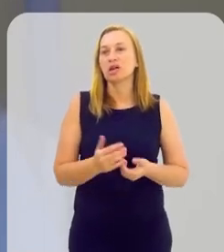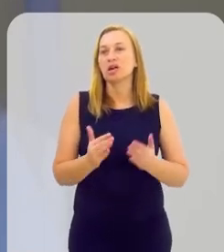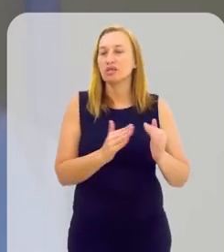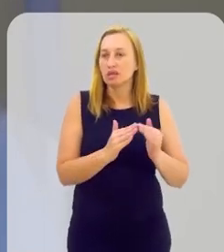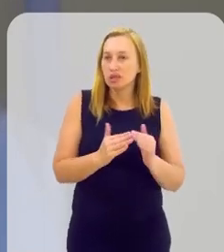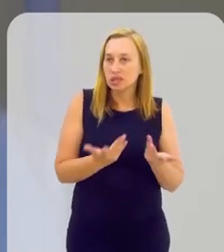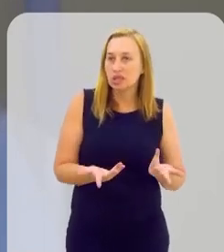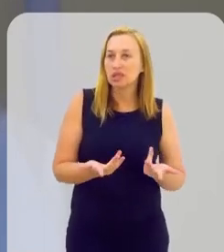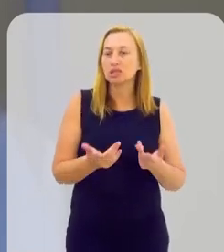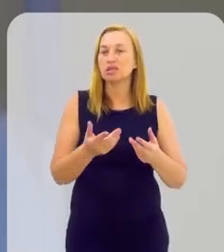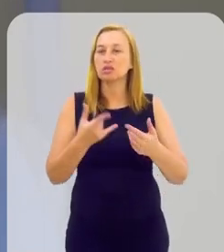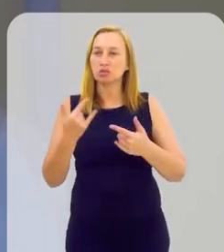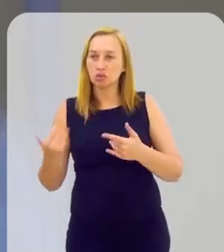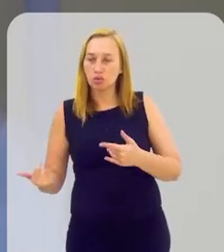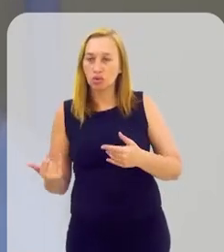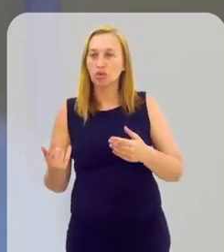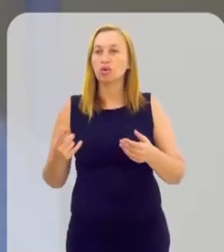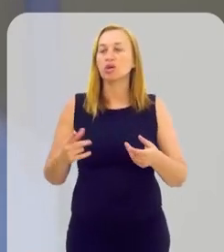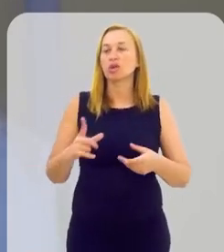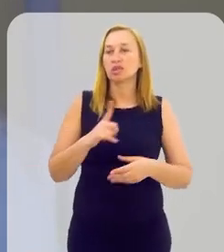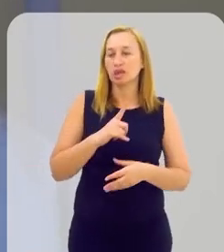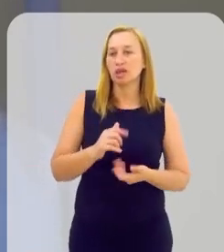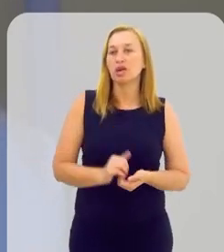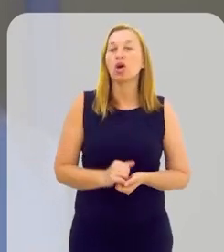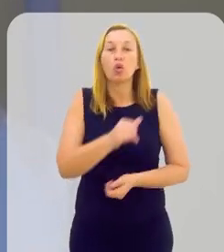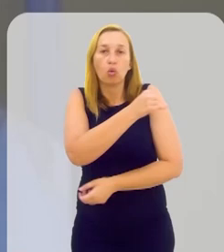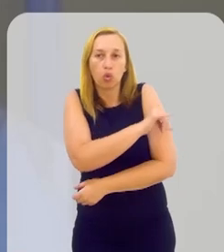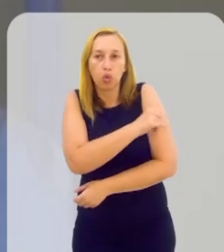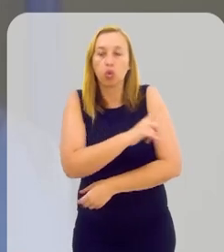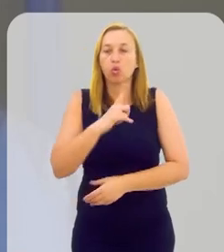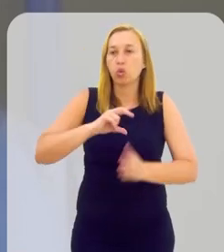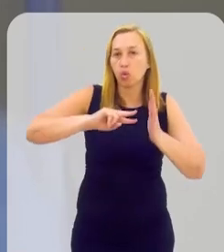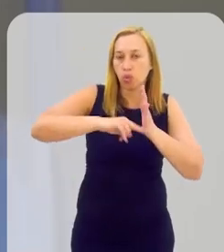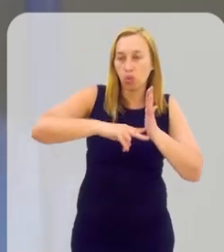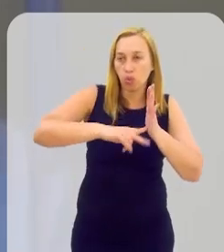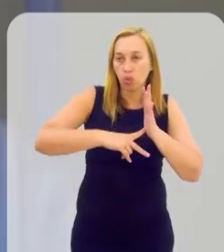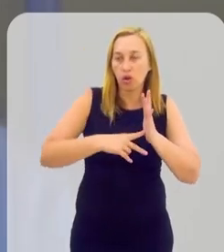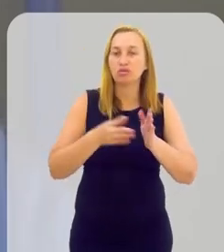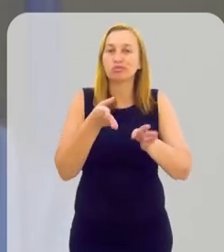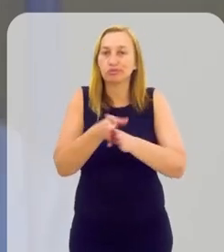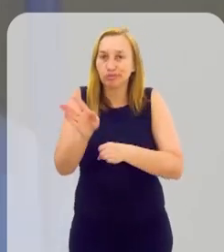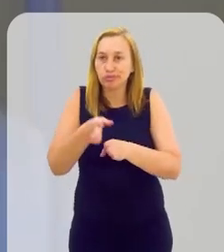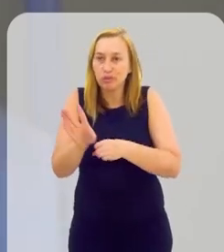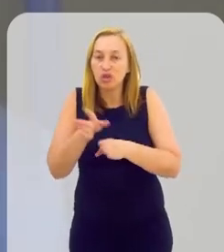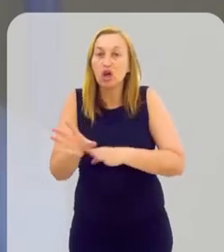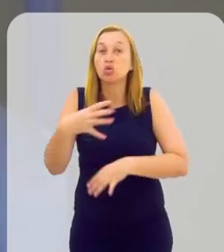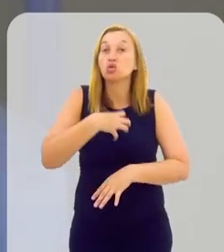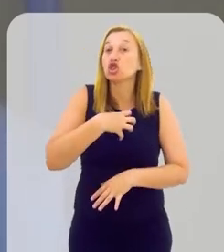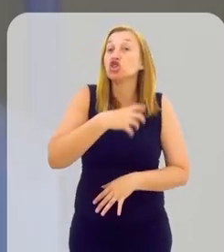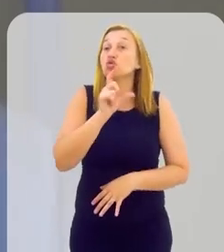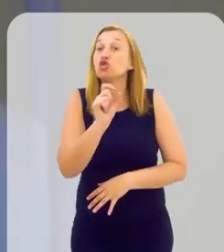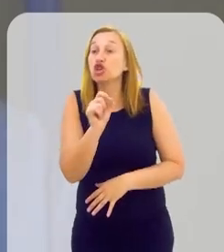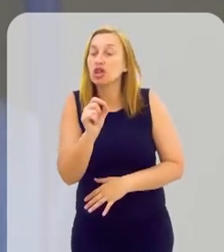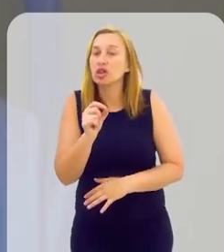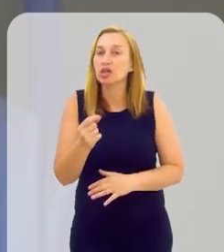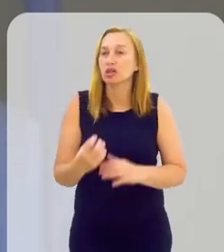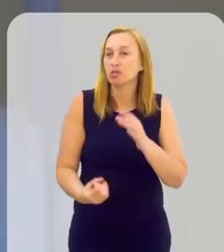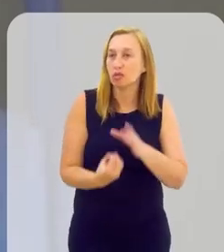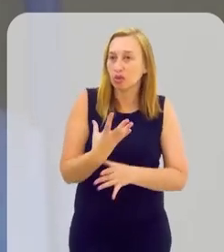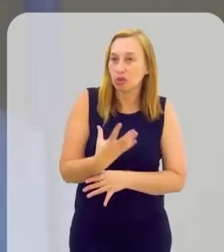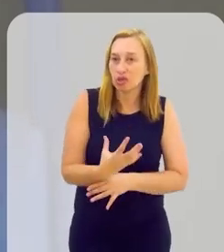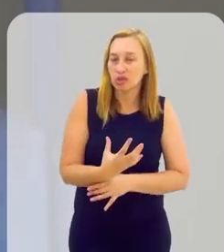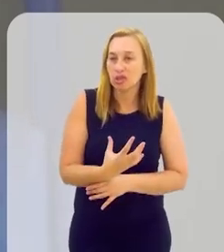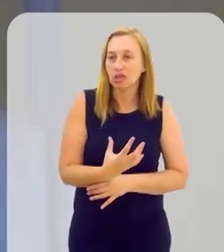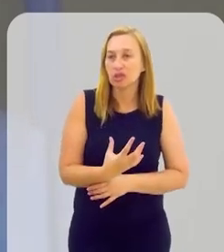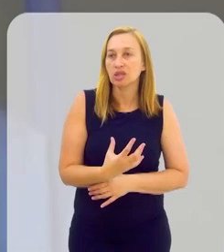procurar novidades e muitos atrativos. Isso o Rio tem de sobra. Então, nossos sindicatos estão sendo orientados no sentido de prover